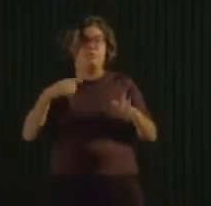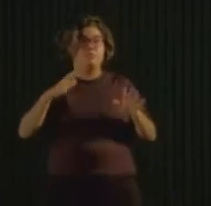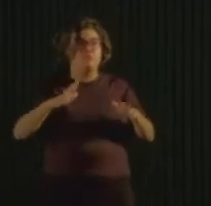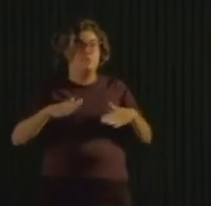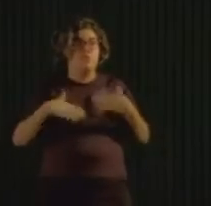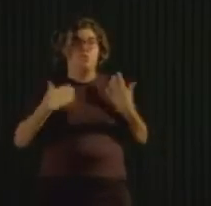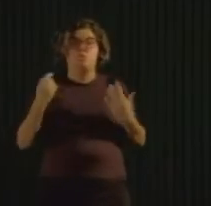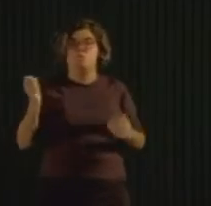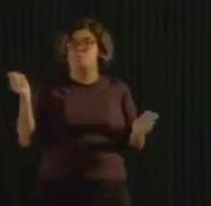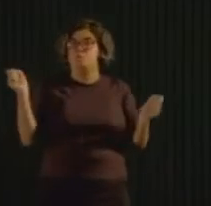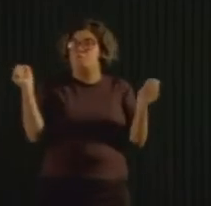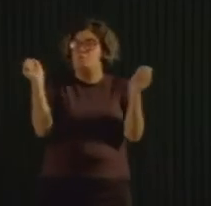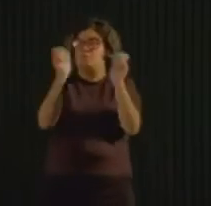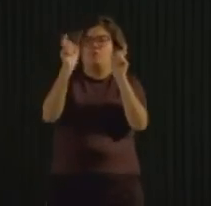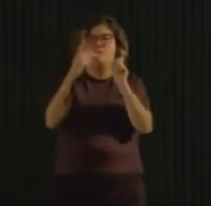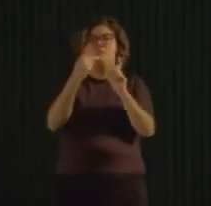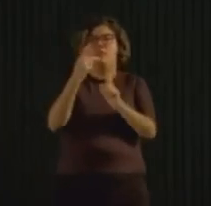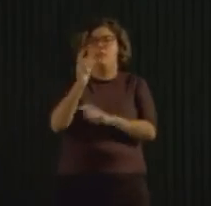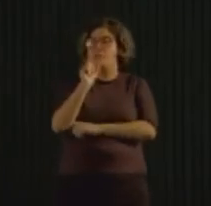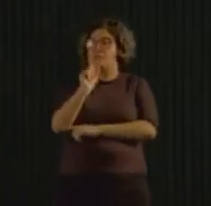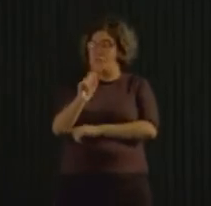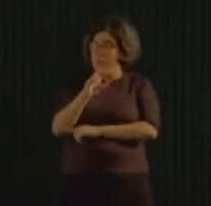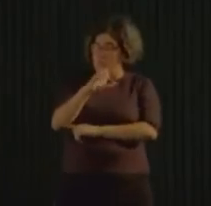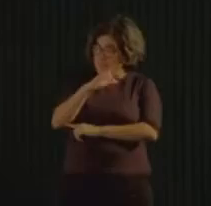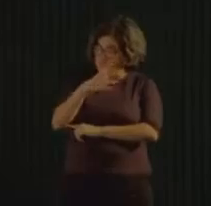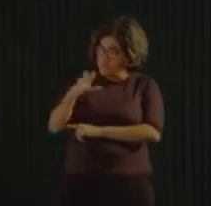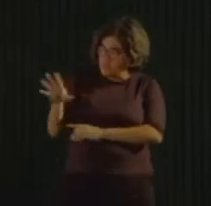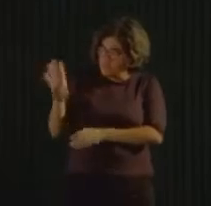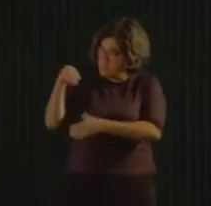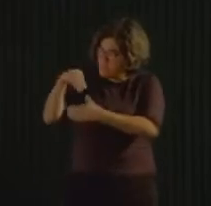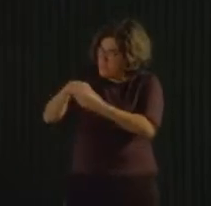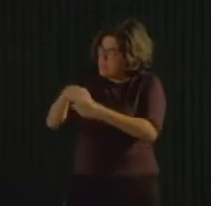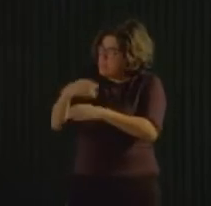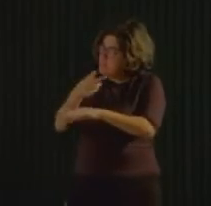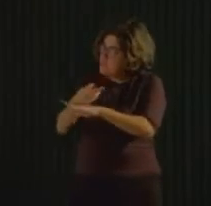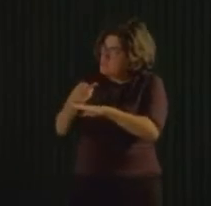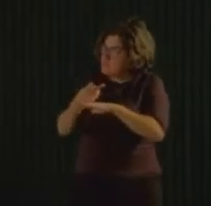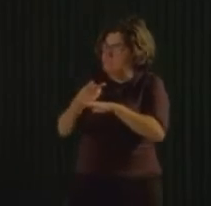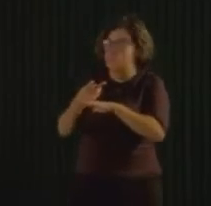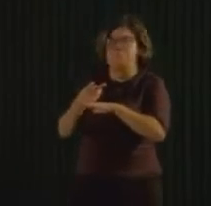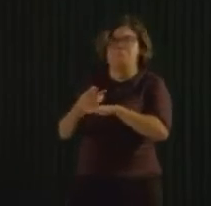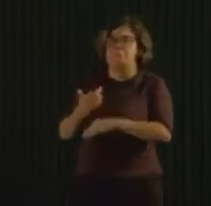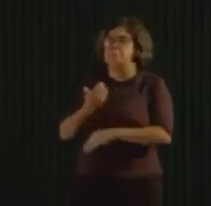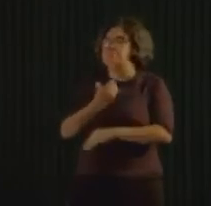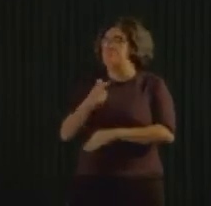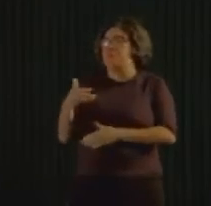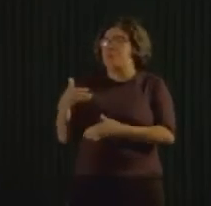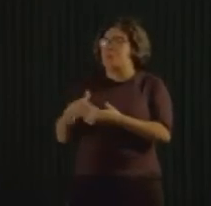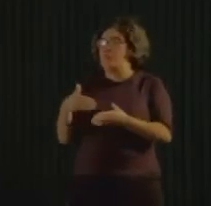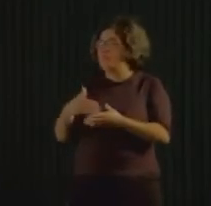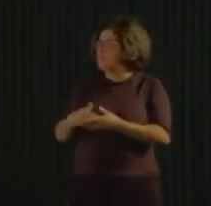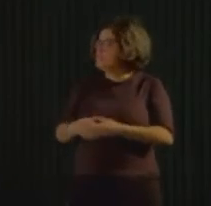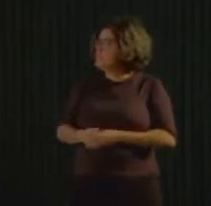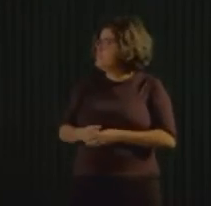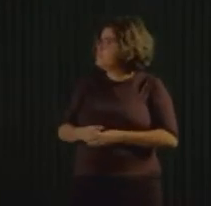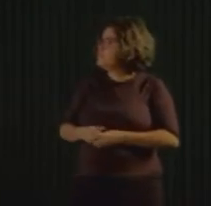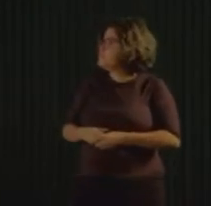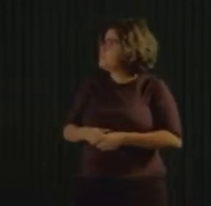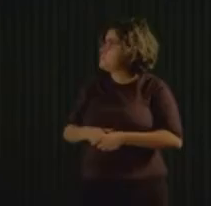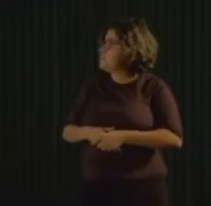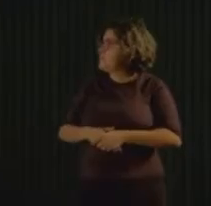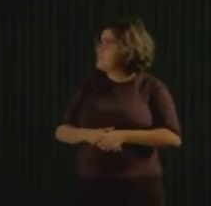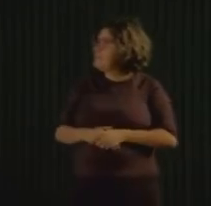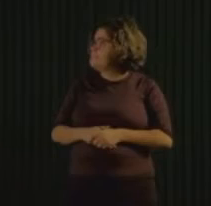para mim, foi um susto de dizer que o plástico no oceano ele não tem fronteira. Então, aqui são algumas